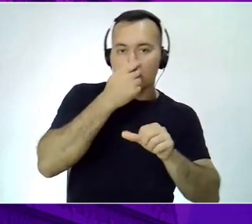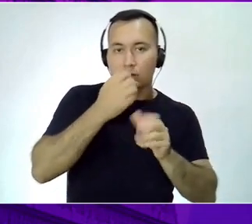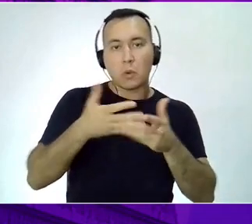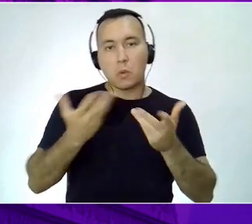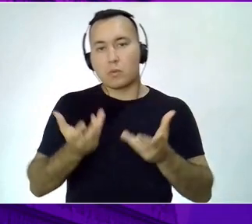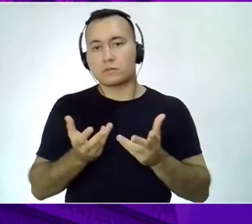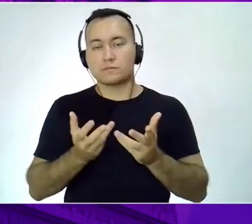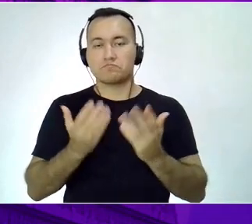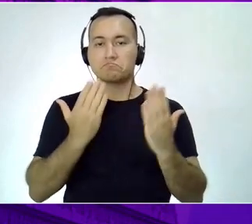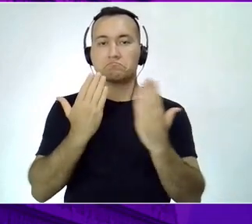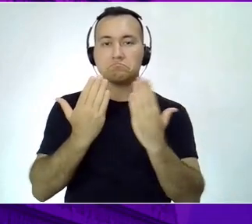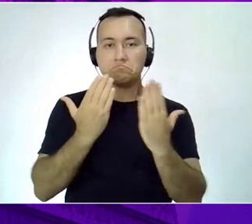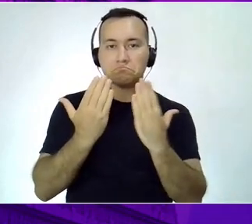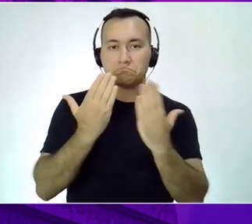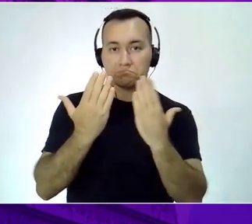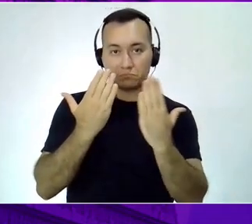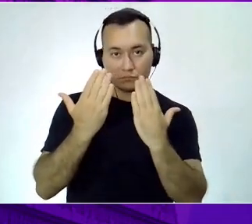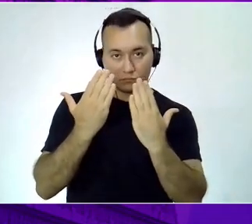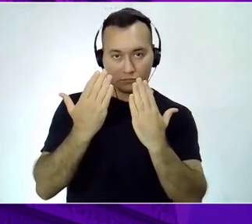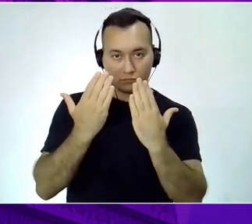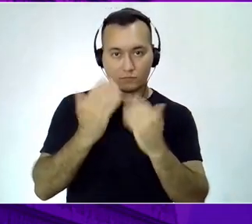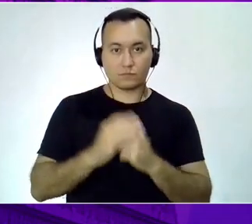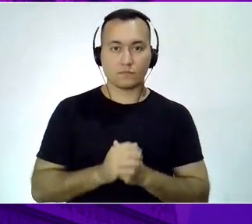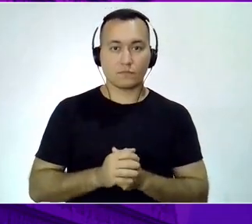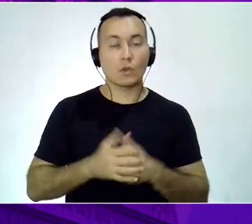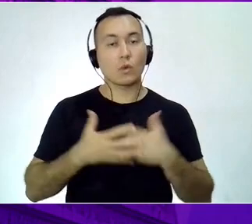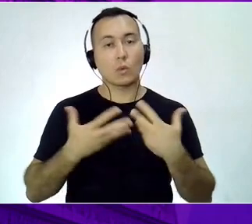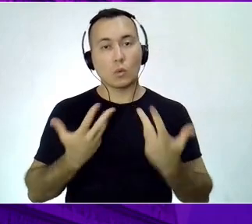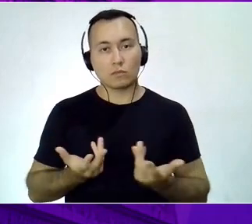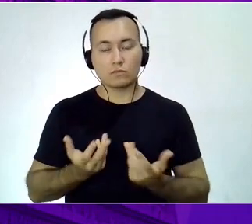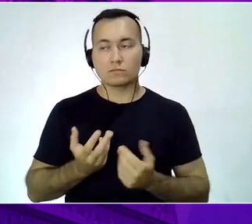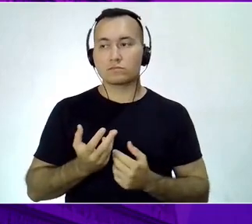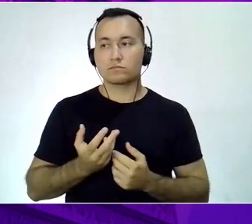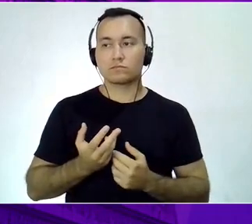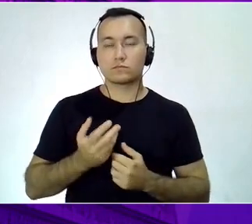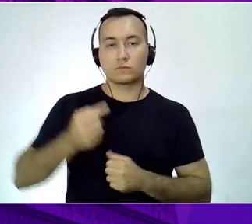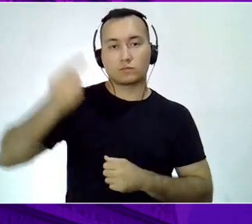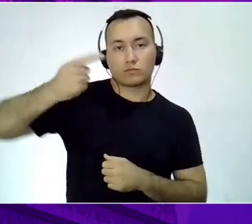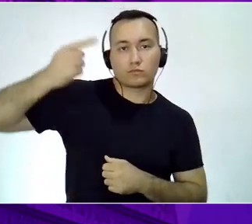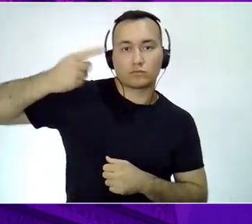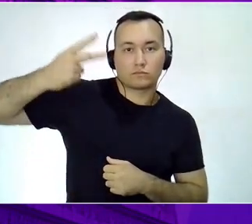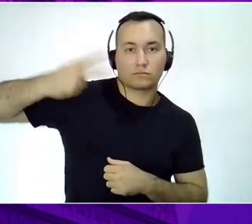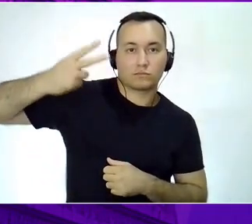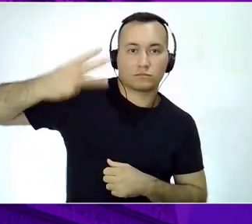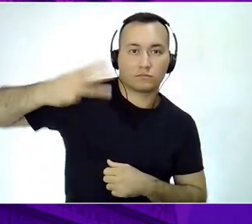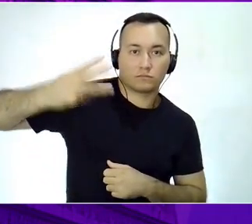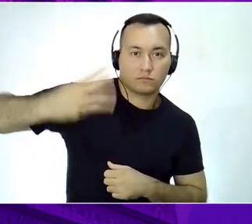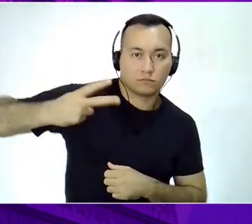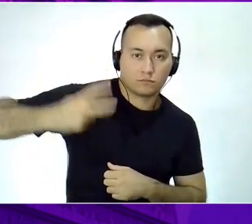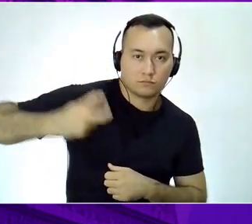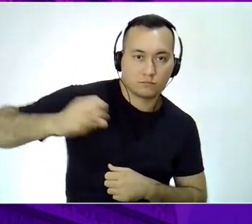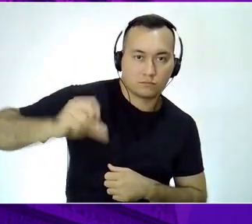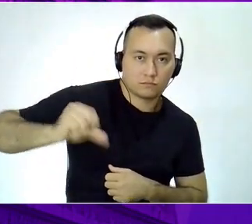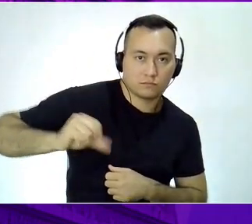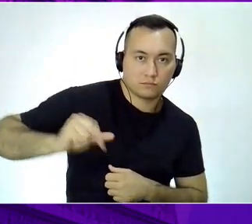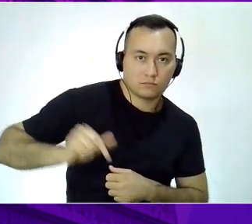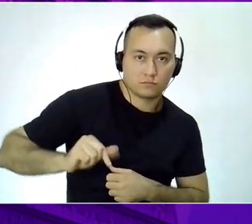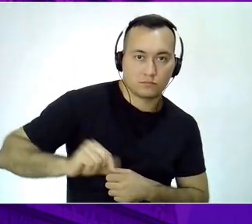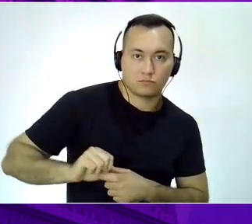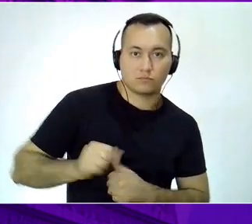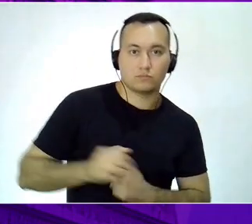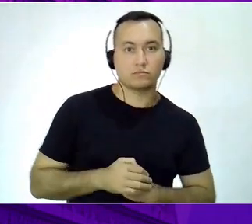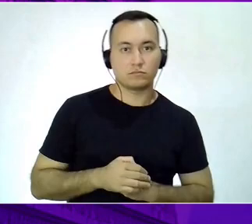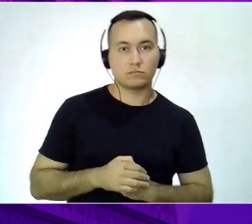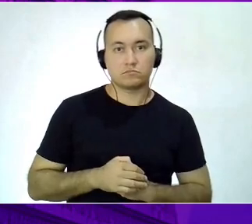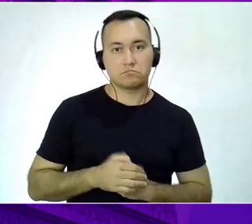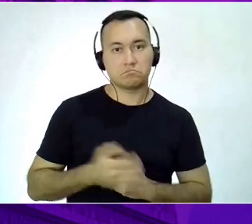quero entender as posições num ranking, sejam as primeiras, sejam as últimas, mas o que me importa é a ordem deles, tá?